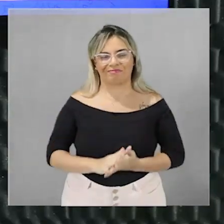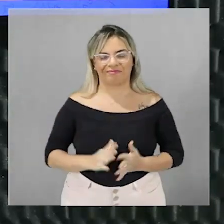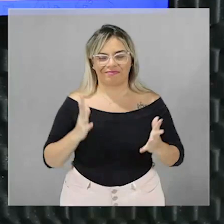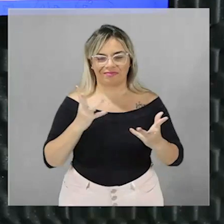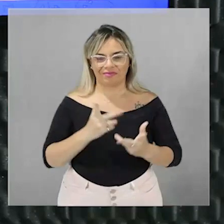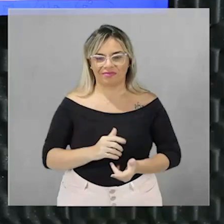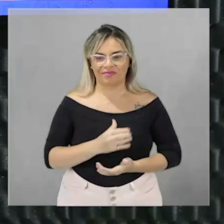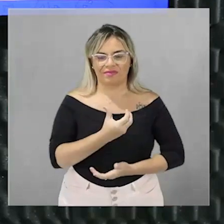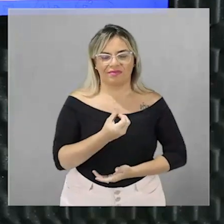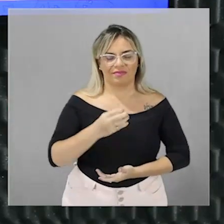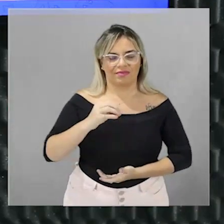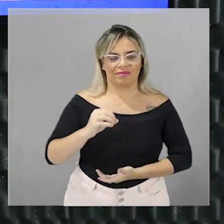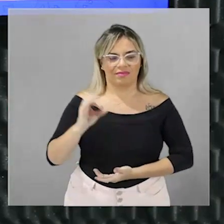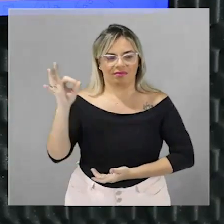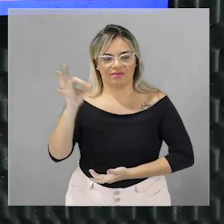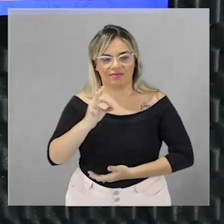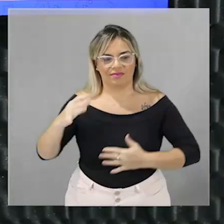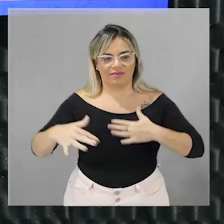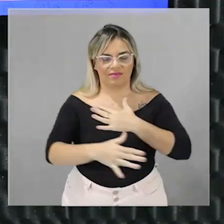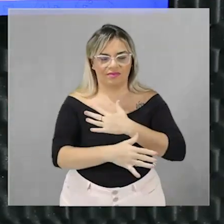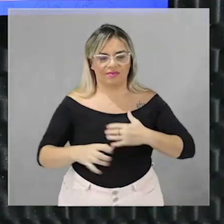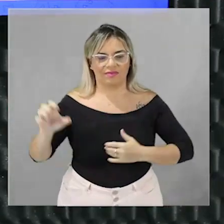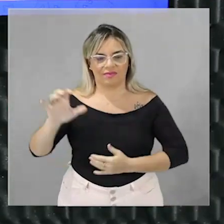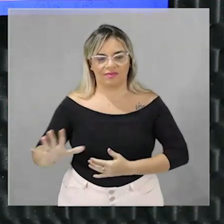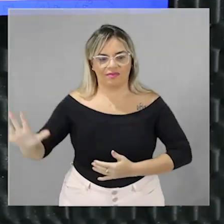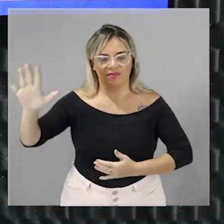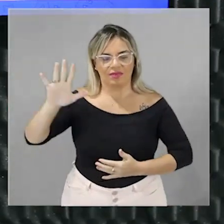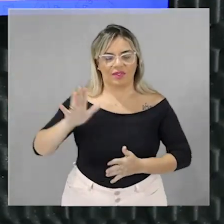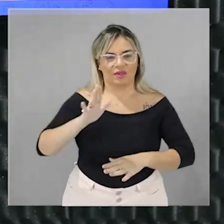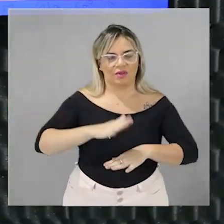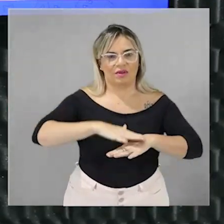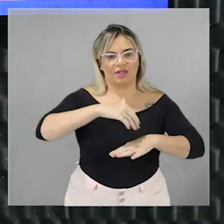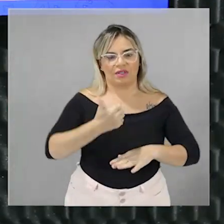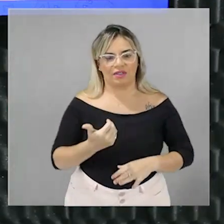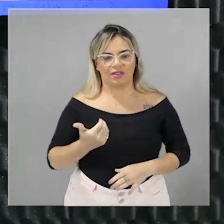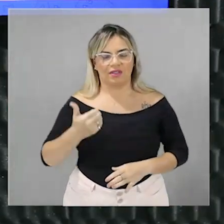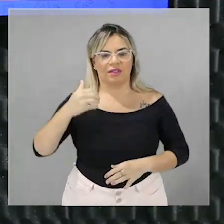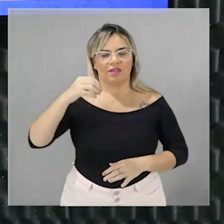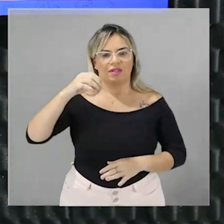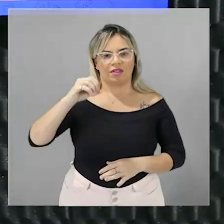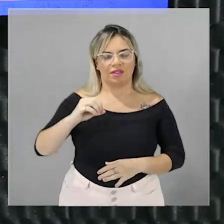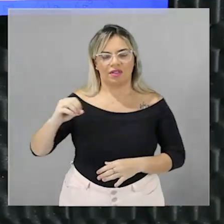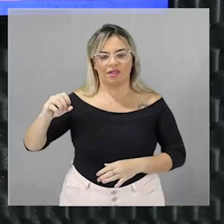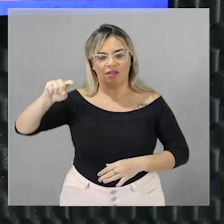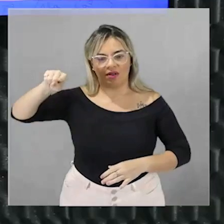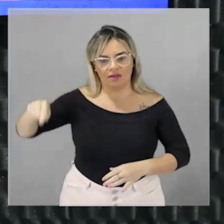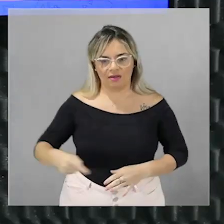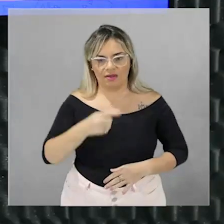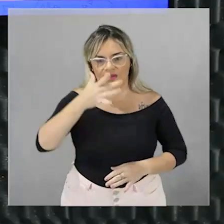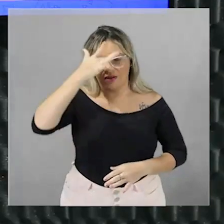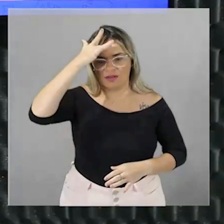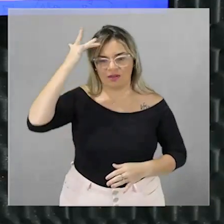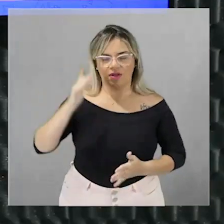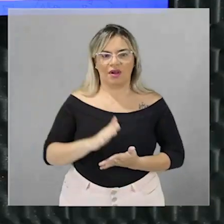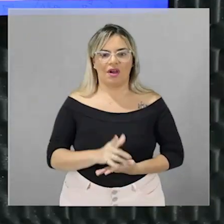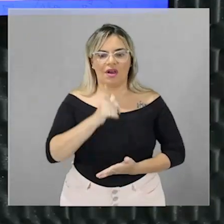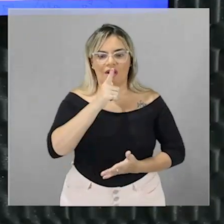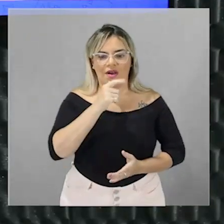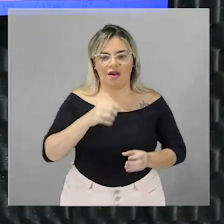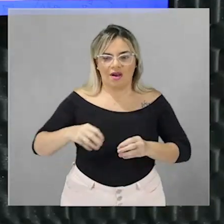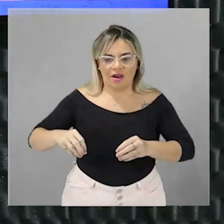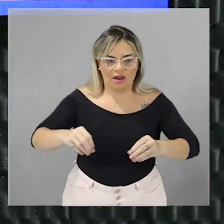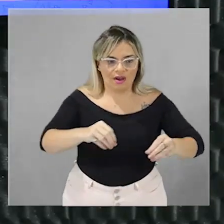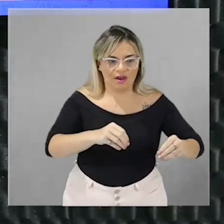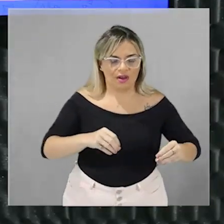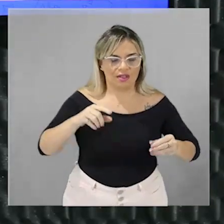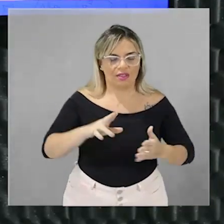Em 60% das cidades europeias com mais de 100 mil habitantes, a água subterrânea está sendo usada em um ritmo